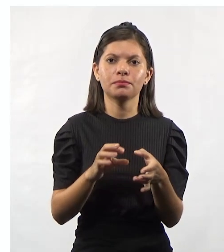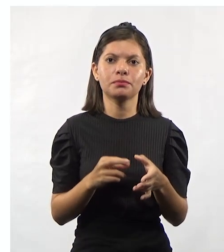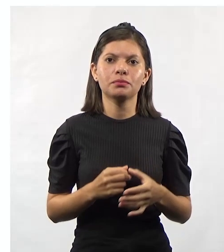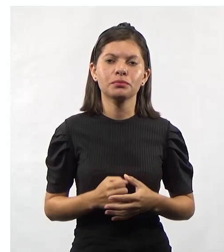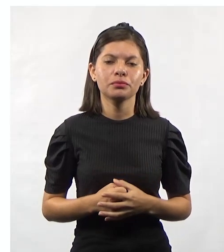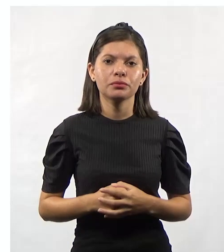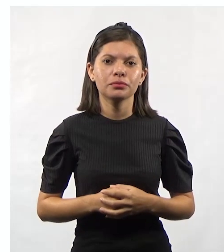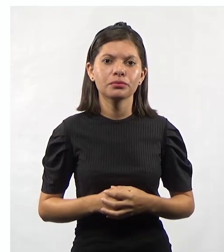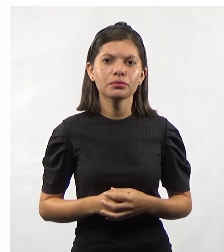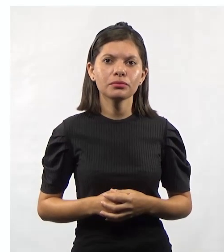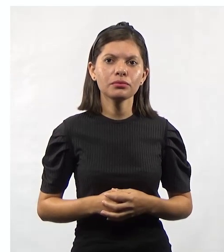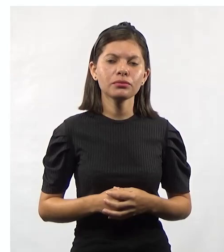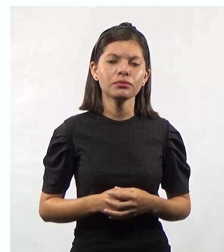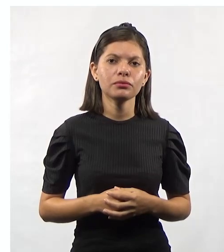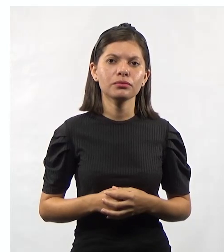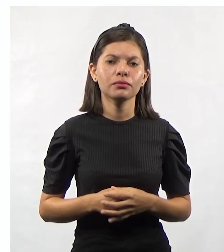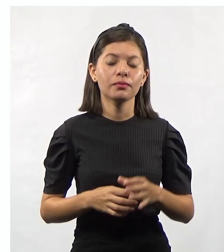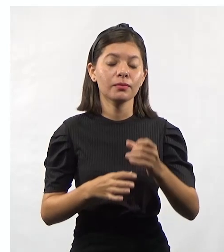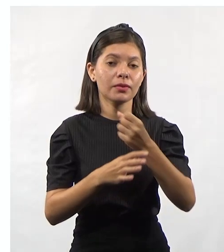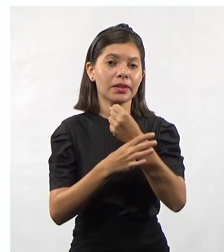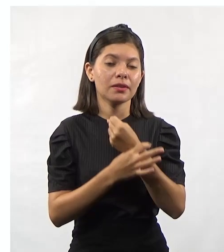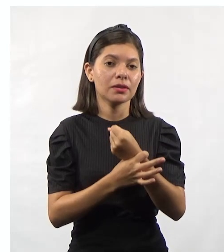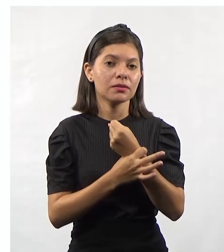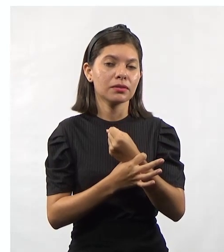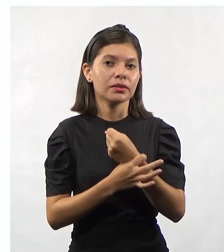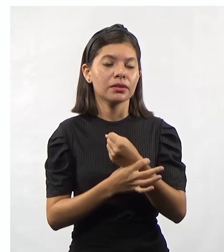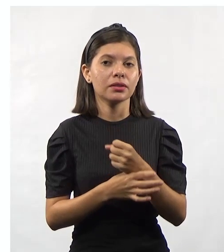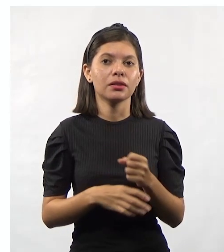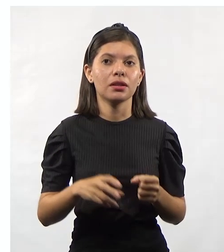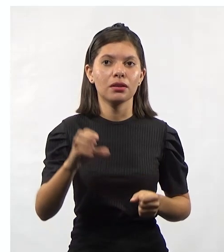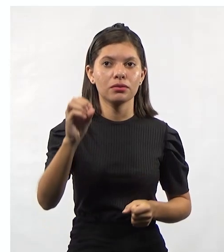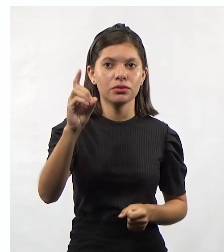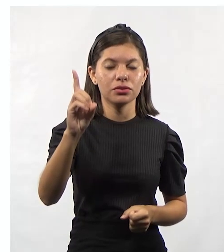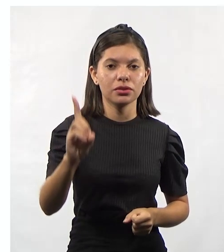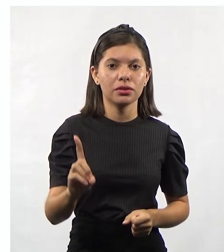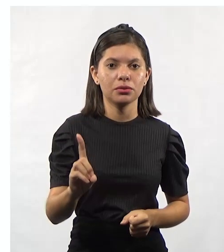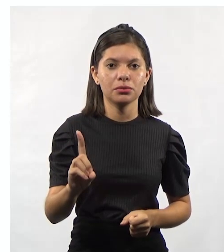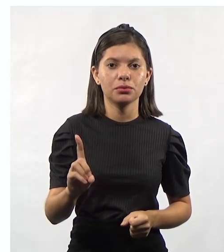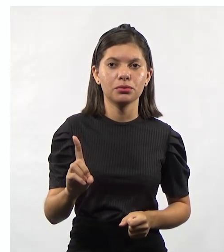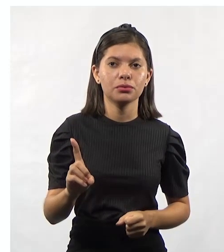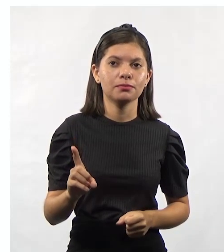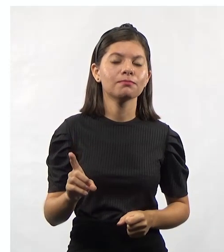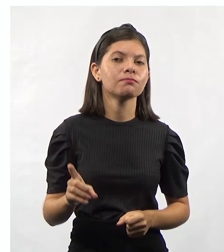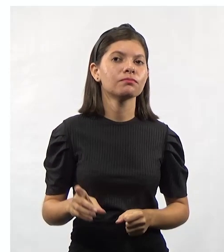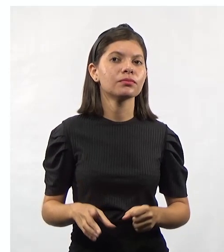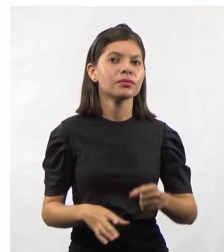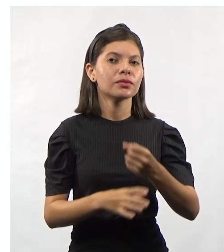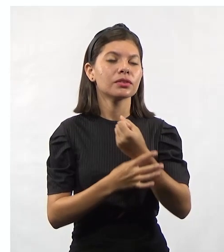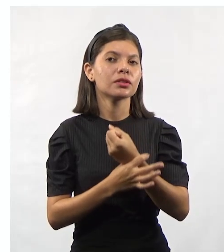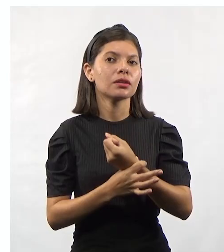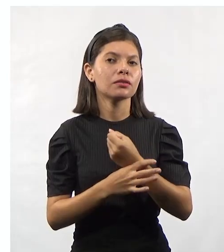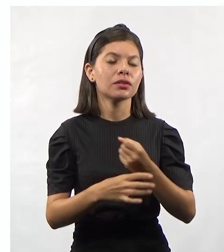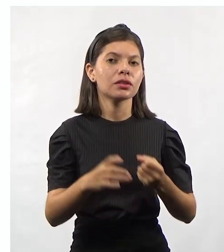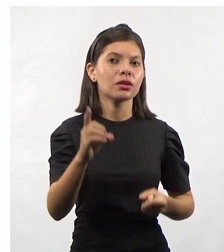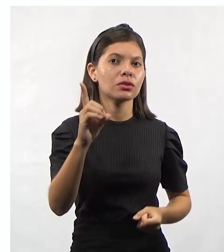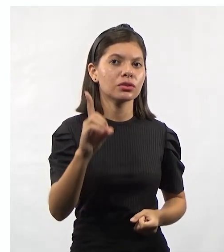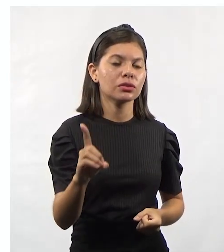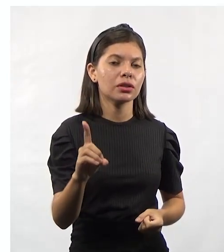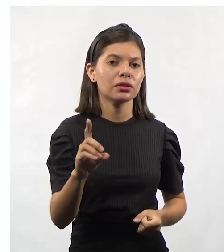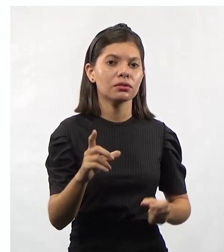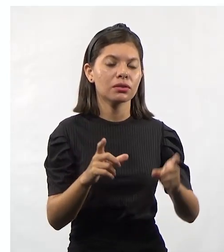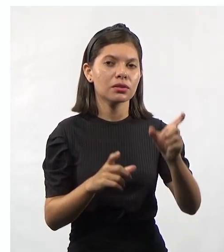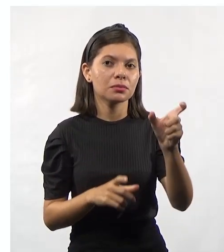do envolvimento na luta por defesa dos direitos. Então, para que a escola possa defender os